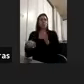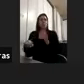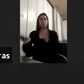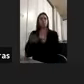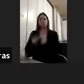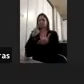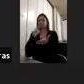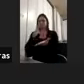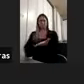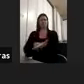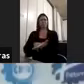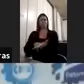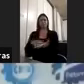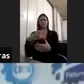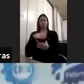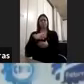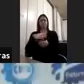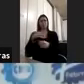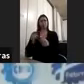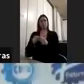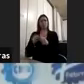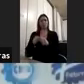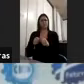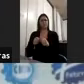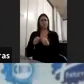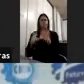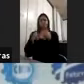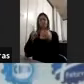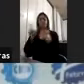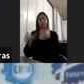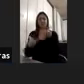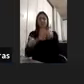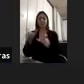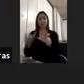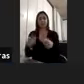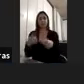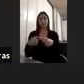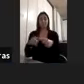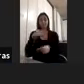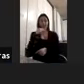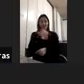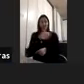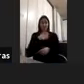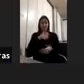que foram mandadas embora. Claro. Porque ele era um dos funcionários lesionados, né?